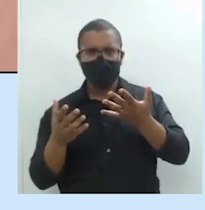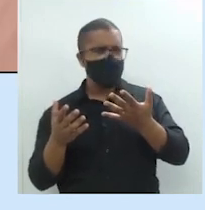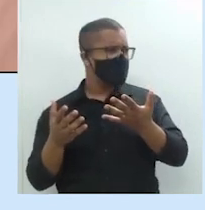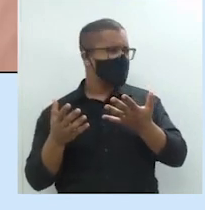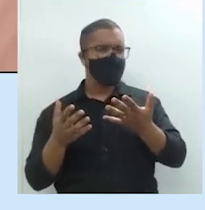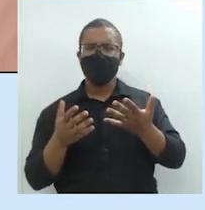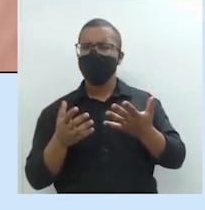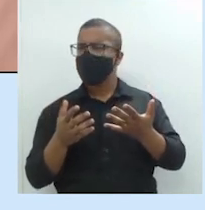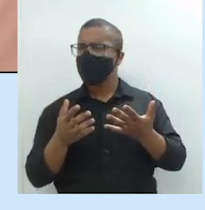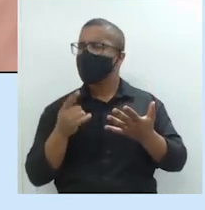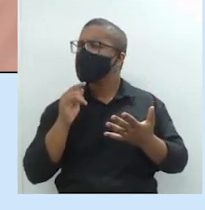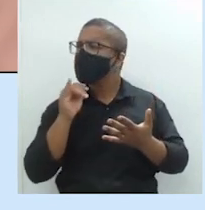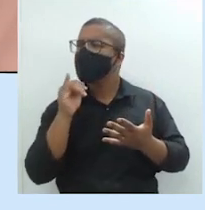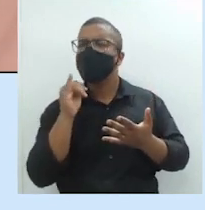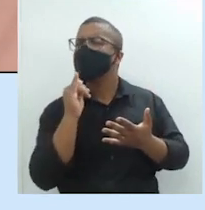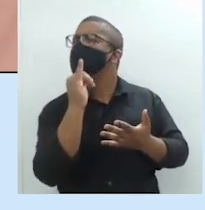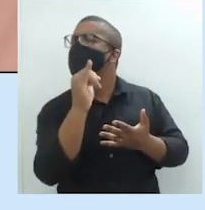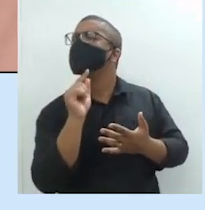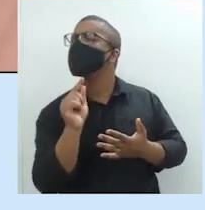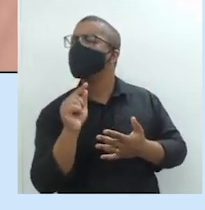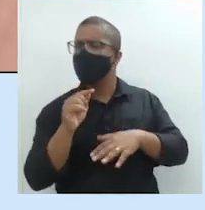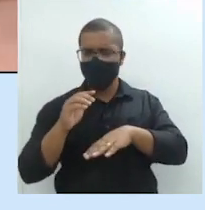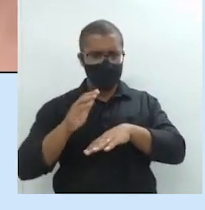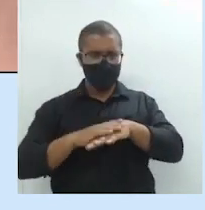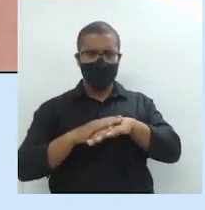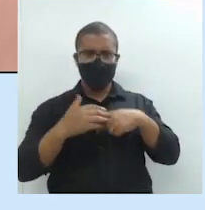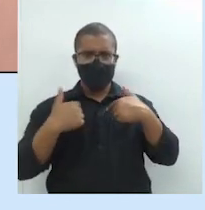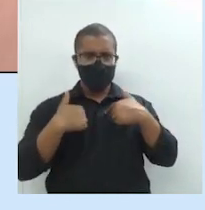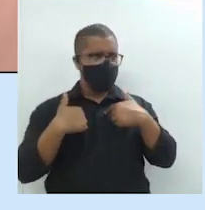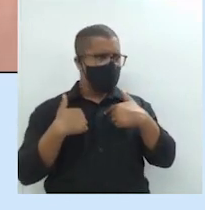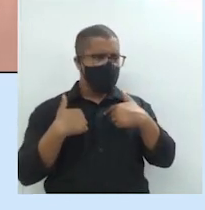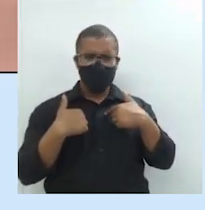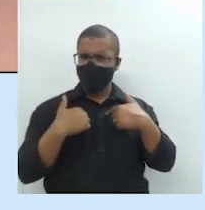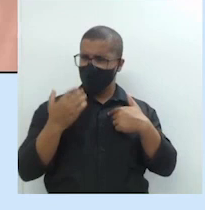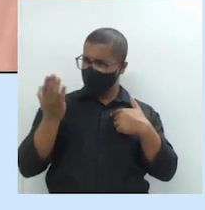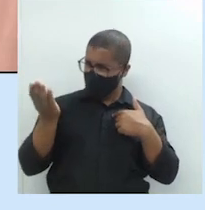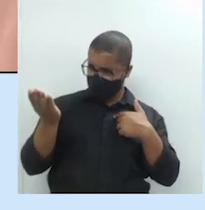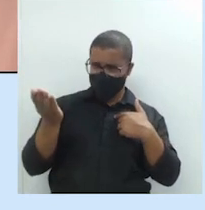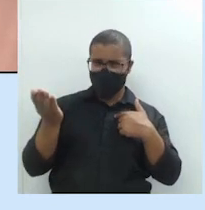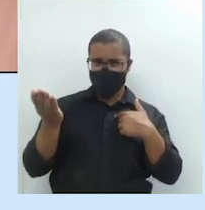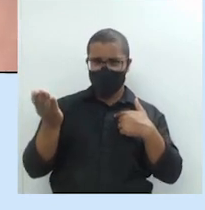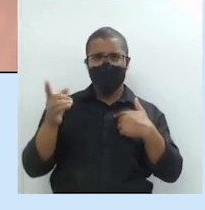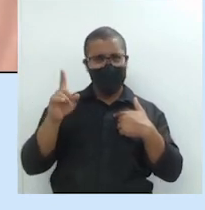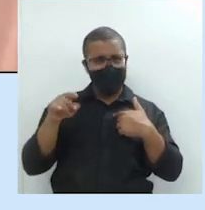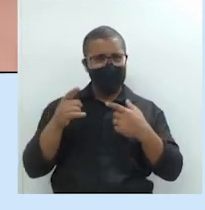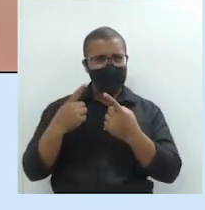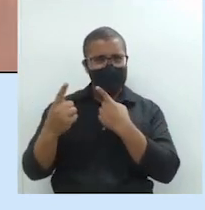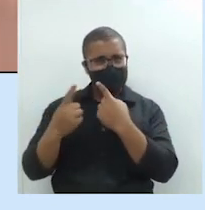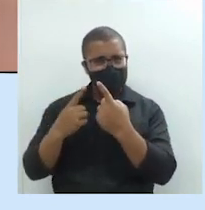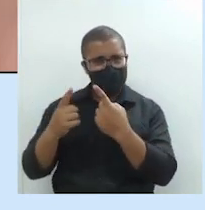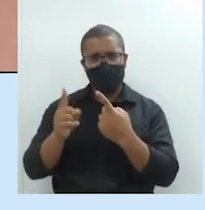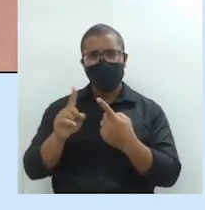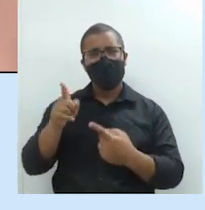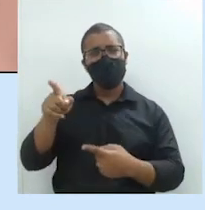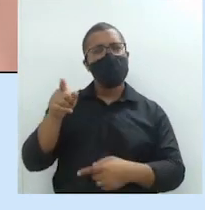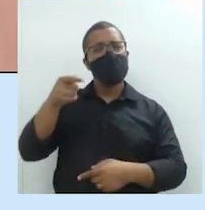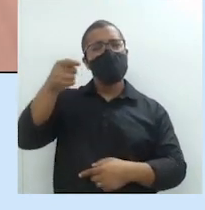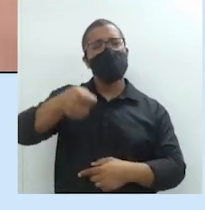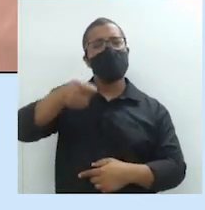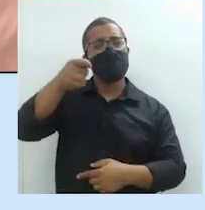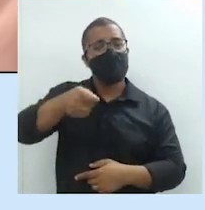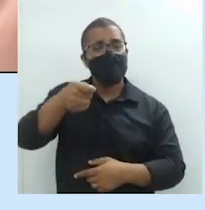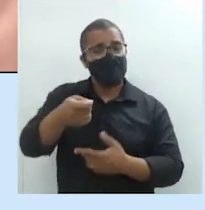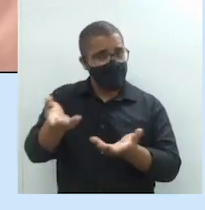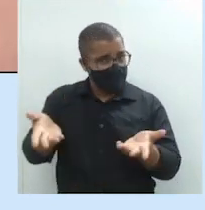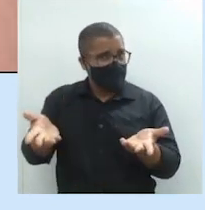ele é quem sabe o que é bom para a humanidade. Quer dizer, não há diálogo, ele impõe. Então,